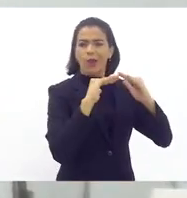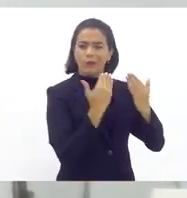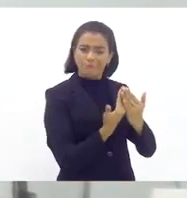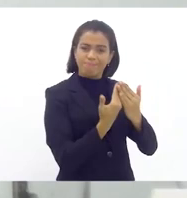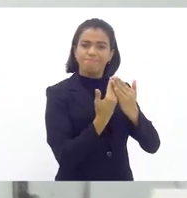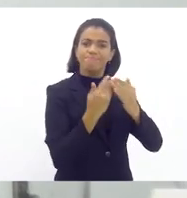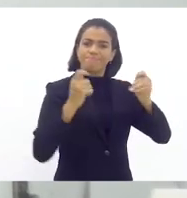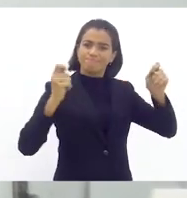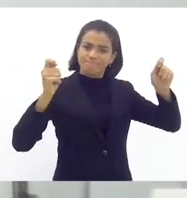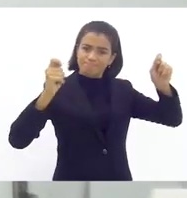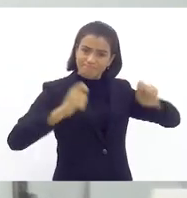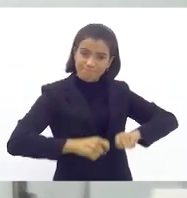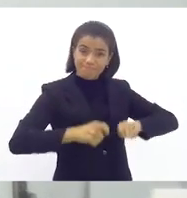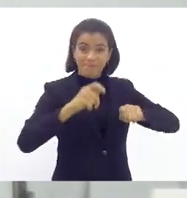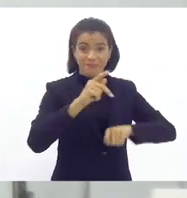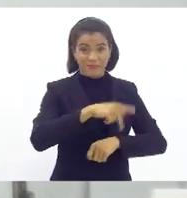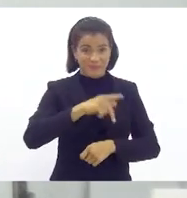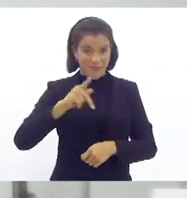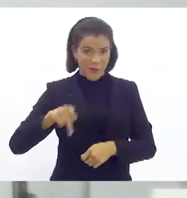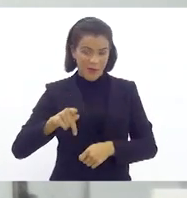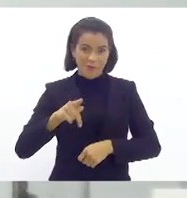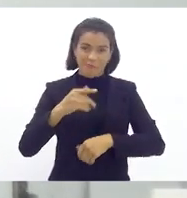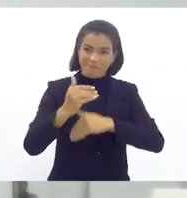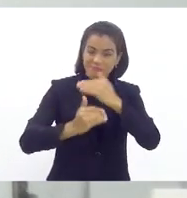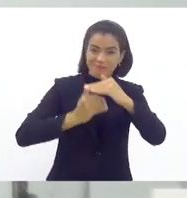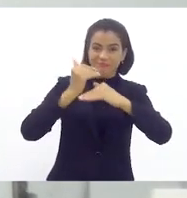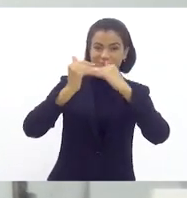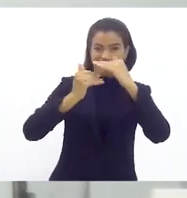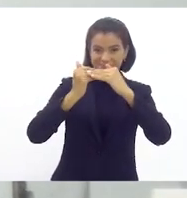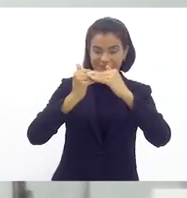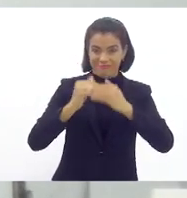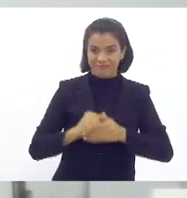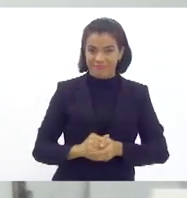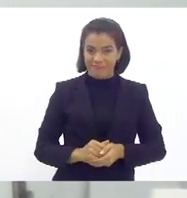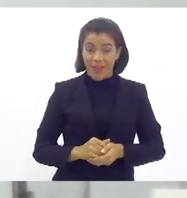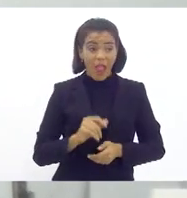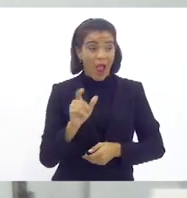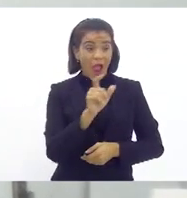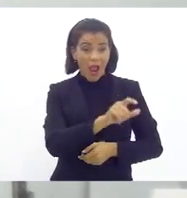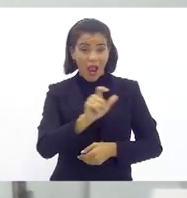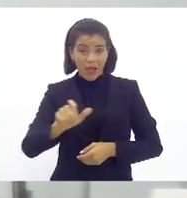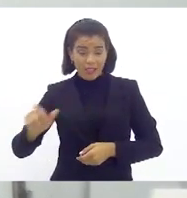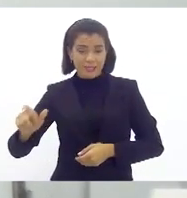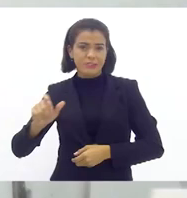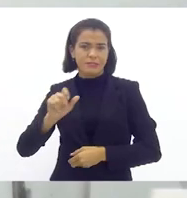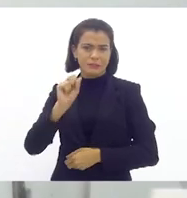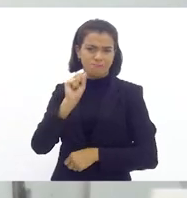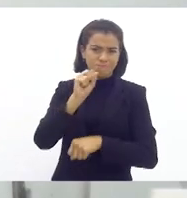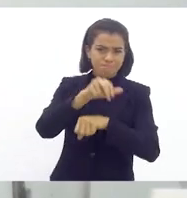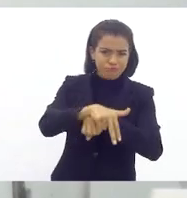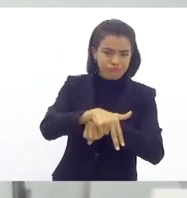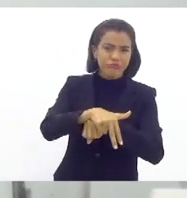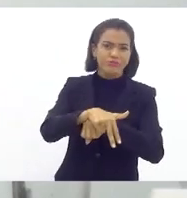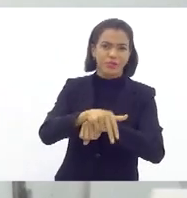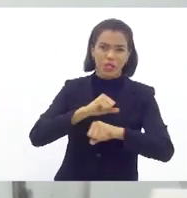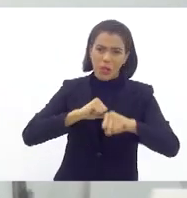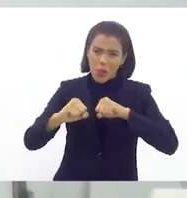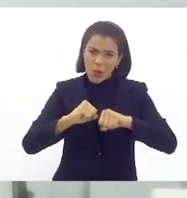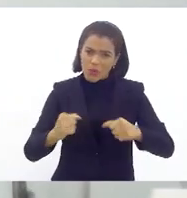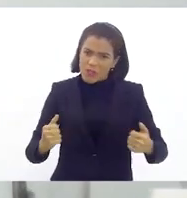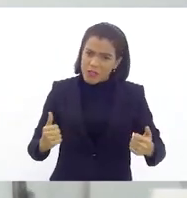permitem aos seus professores fazerem. Há aqueles que assumem, que querem, que lutam conosco.